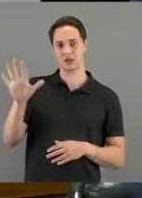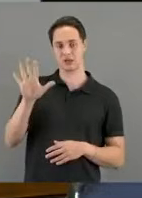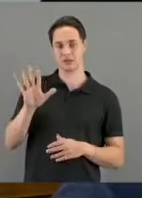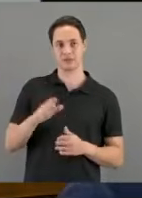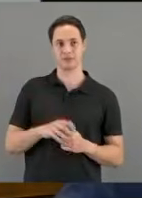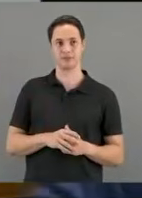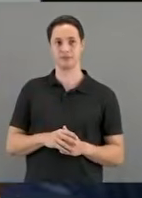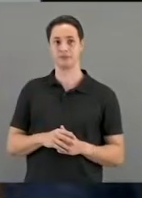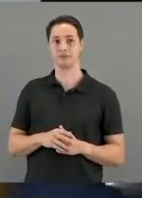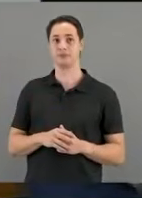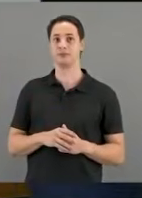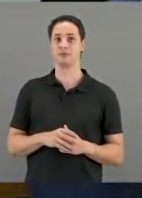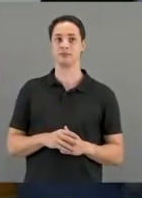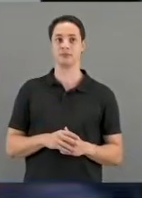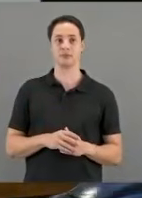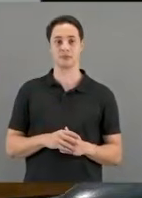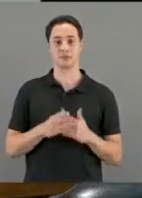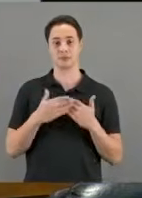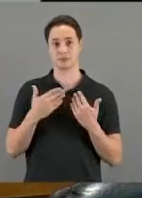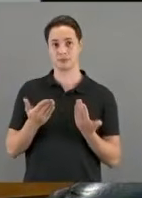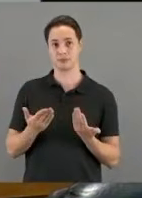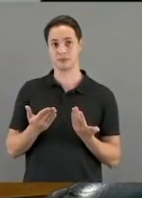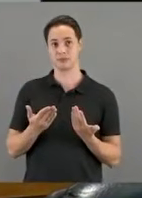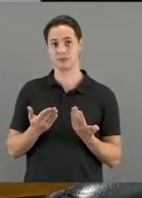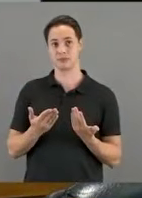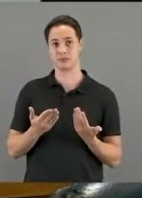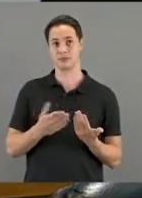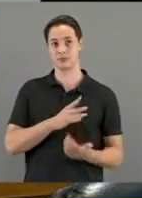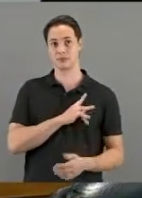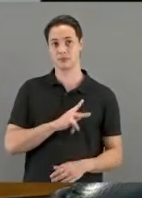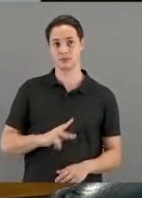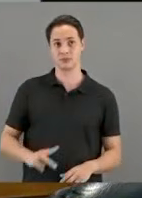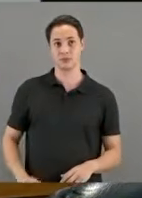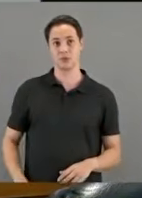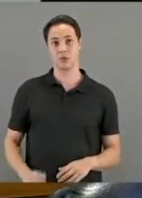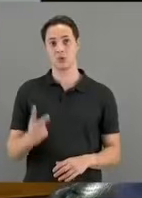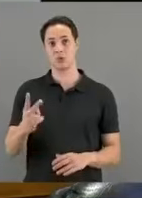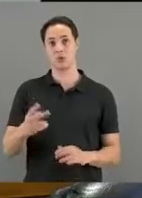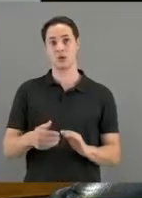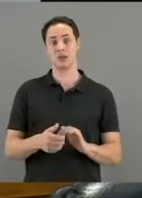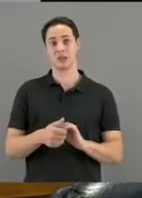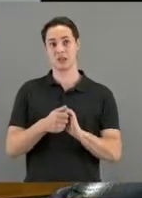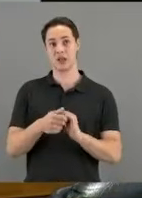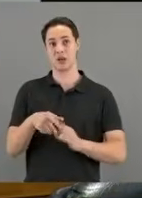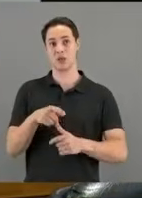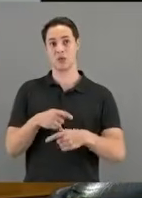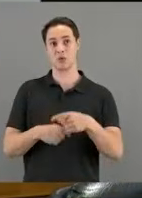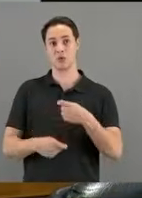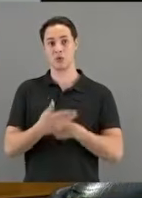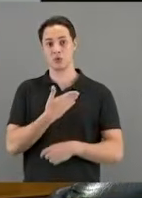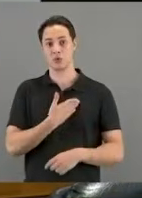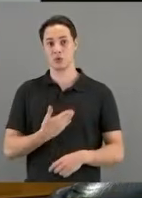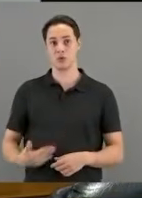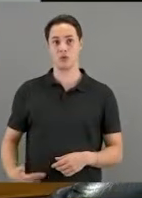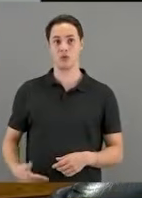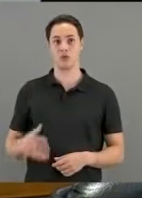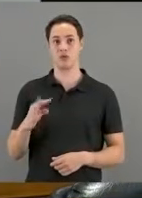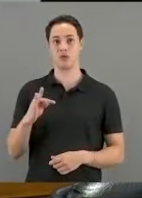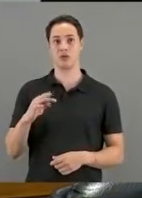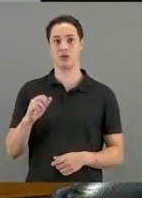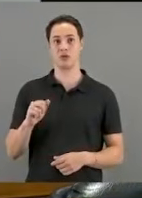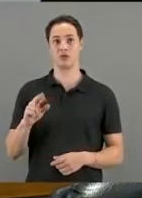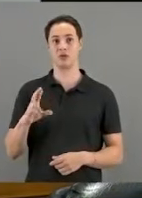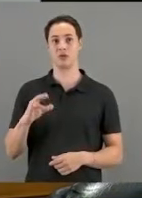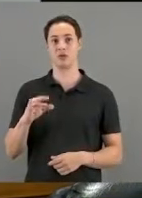vejam bem, senhor presidente, os dois grandes negócios feitos pelo governo de São Paulo, pelo governo Tarcísio, foram adquiridos por